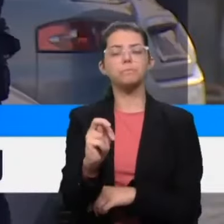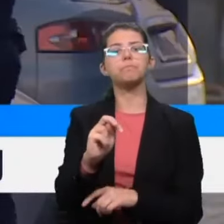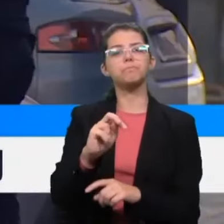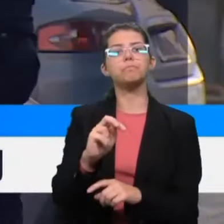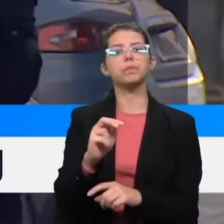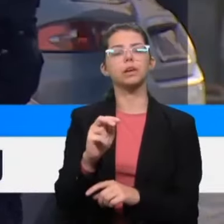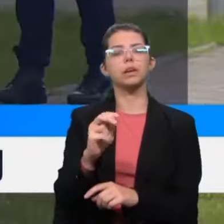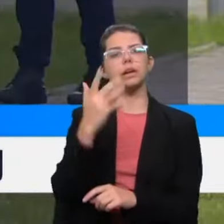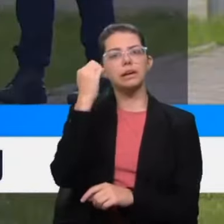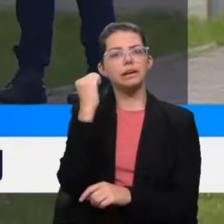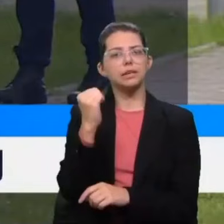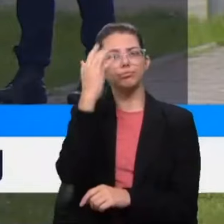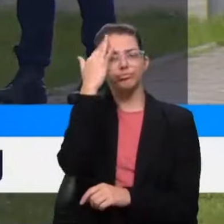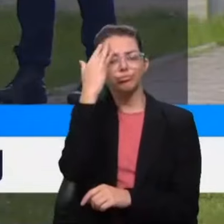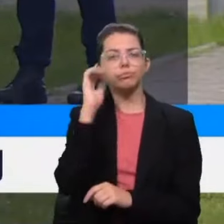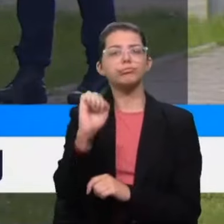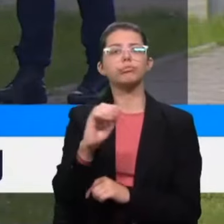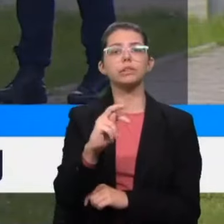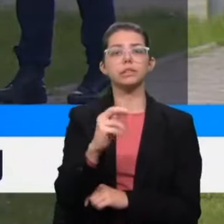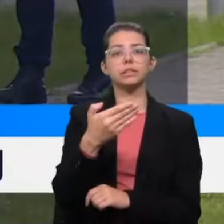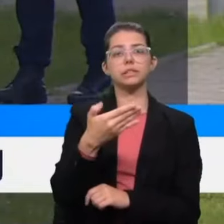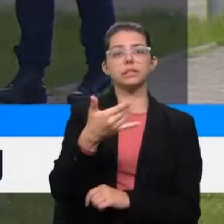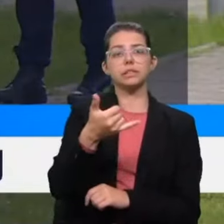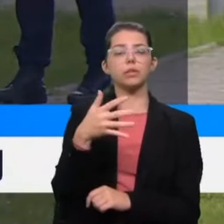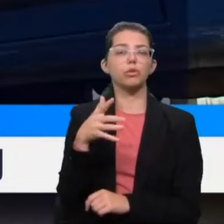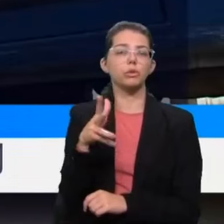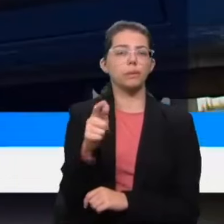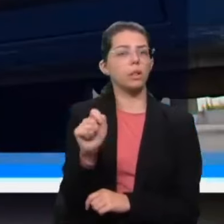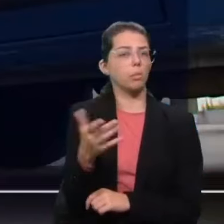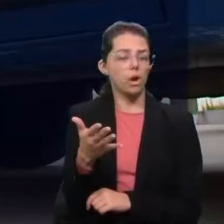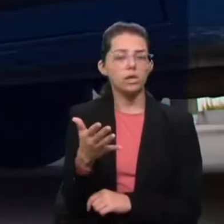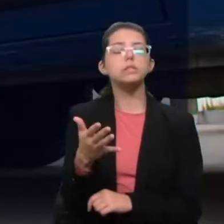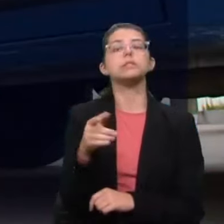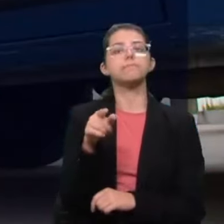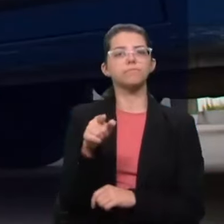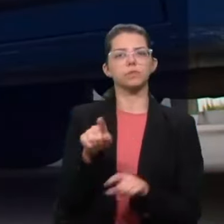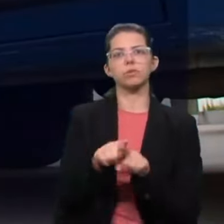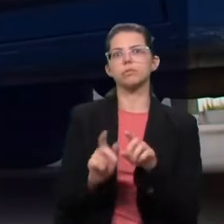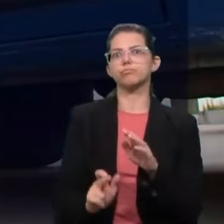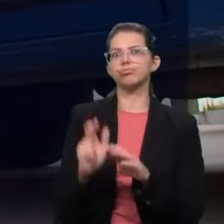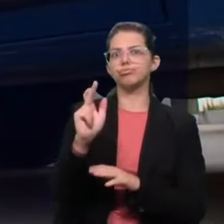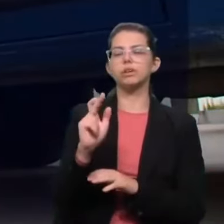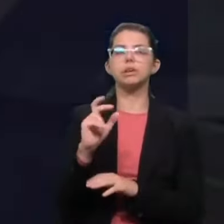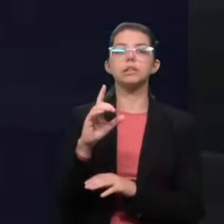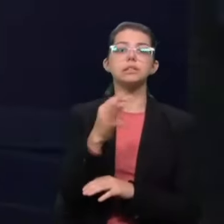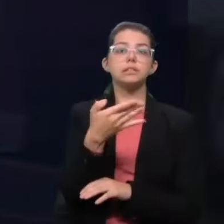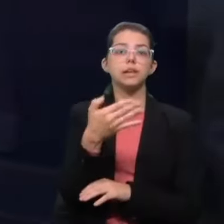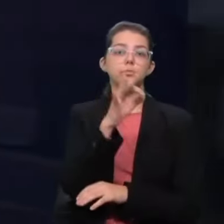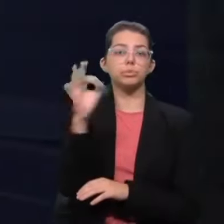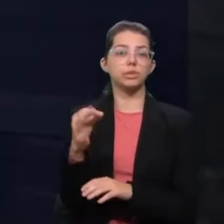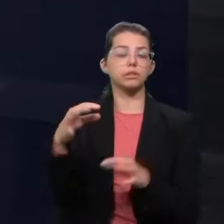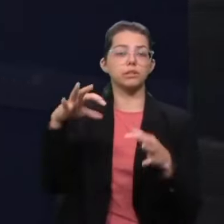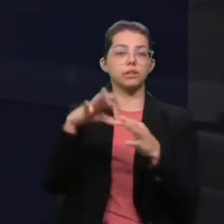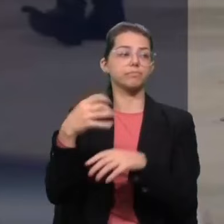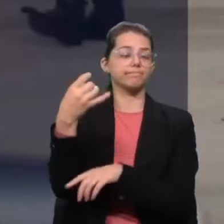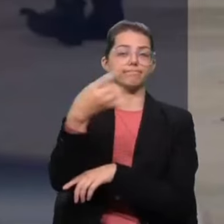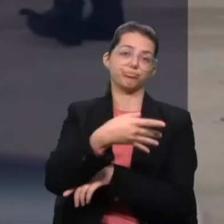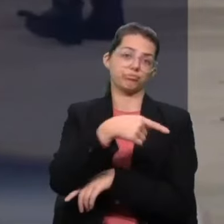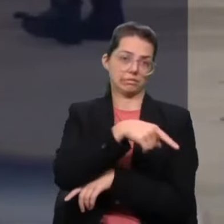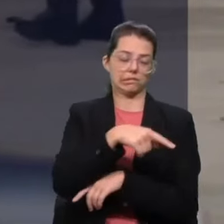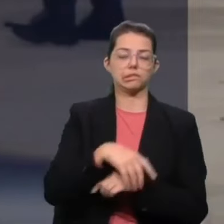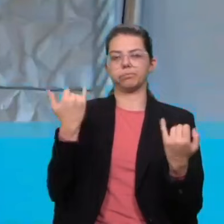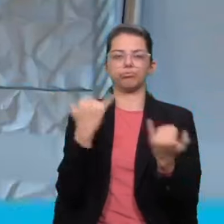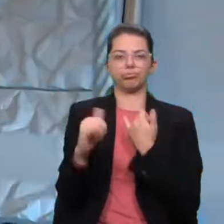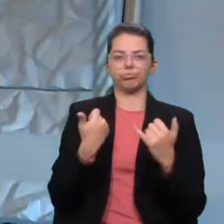crimes registados foi quase 372.000 representa um aumento de cerca de 7% em relação a